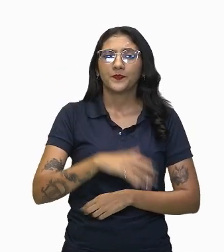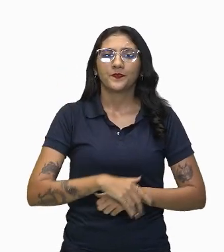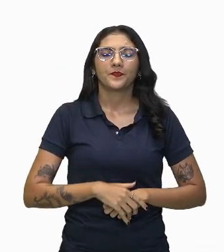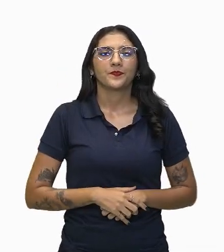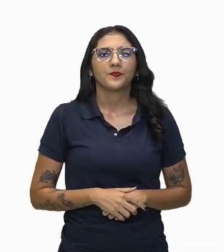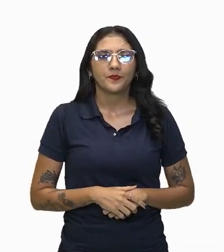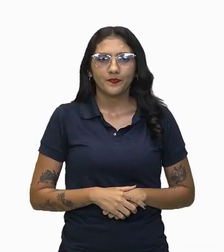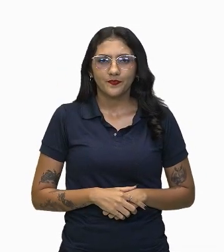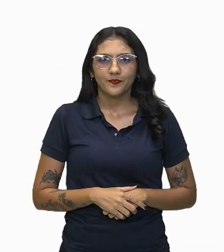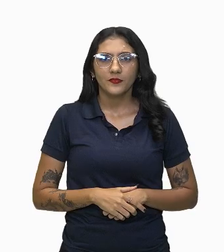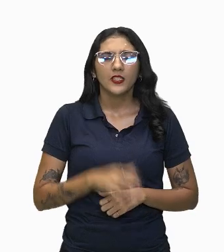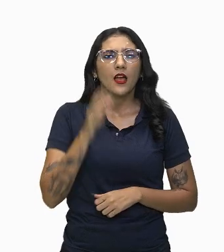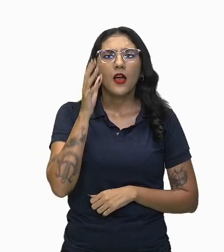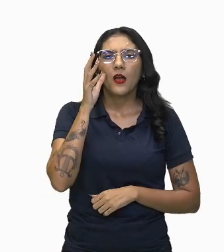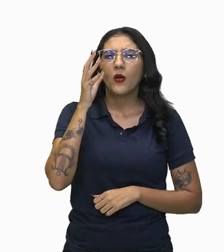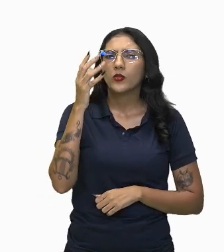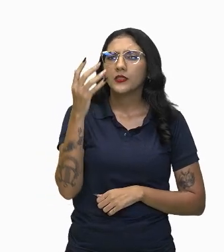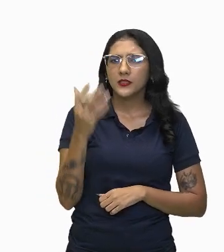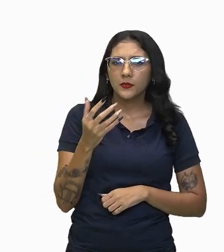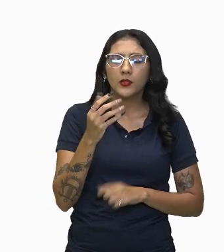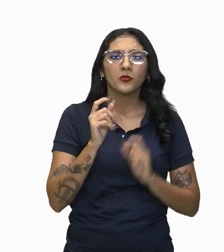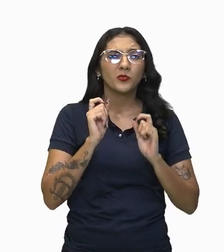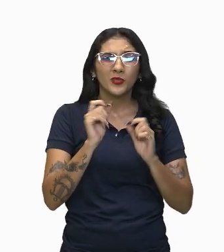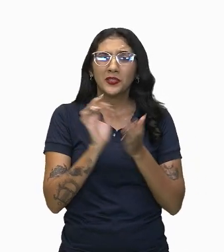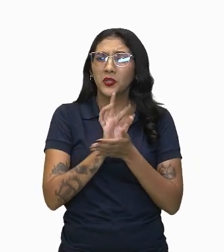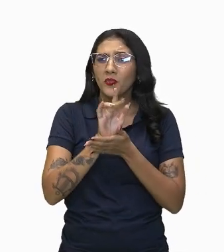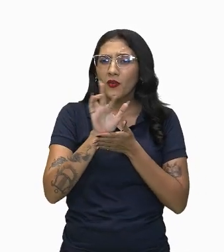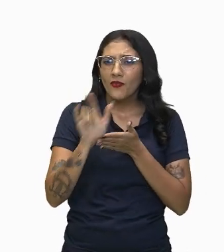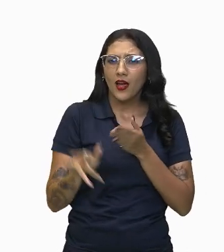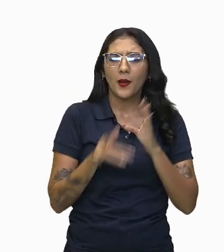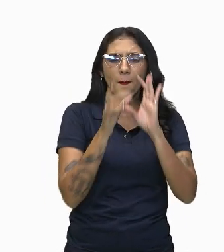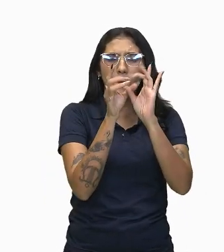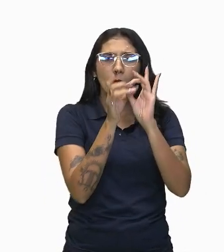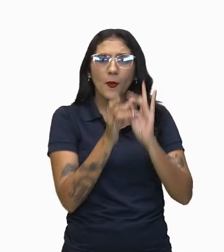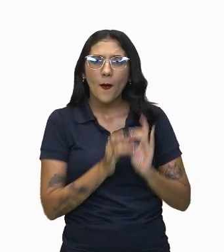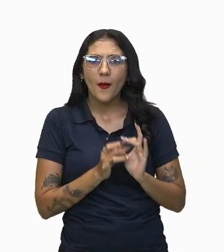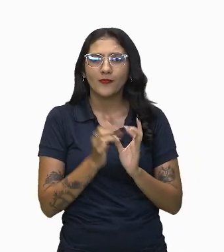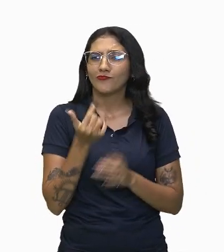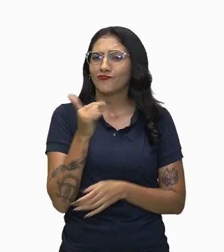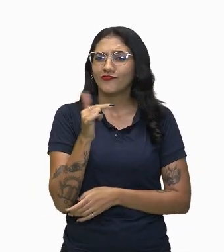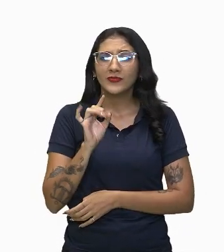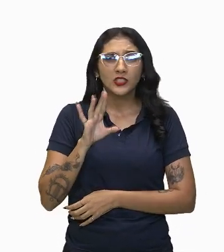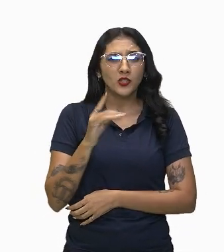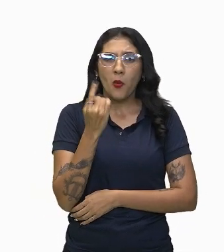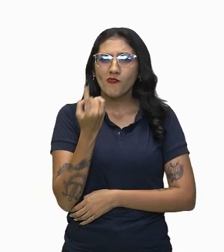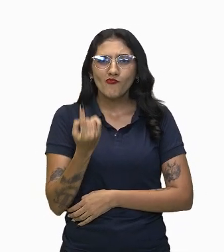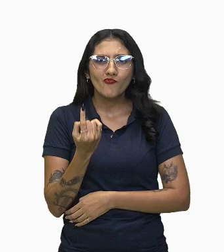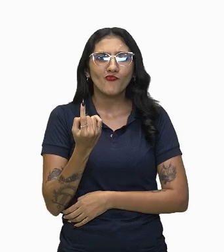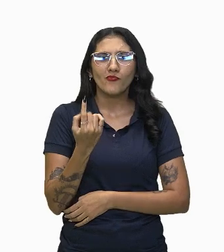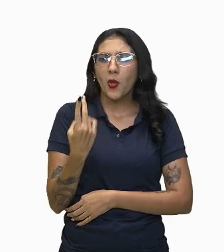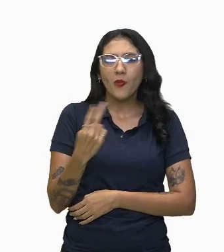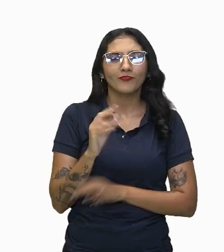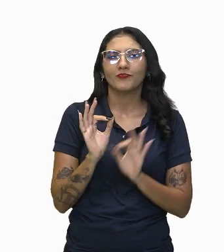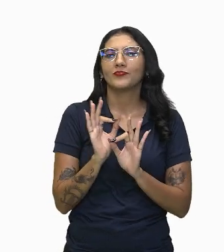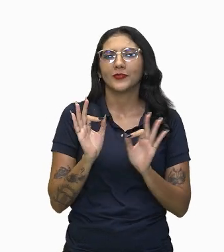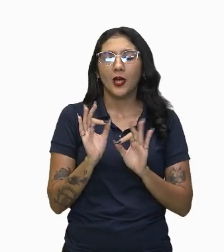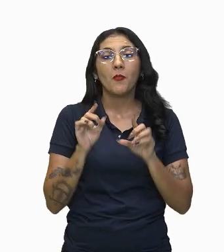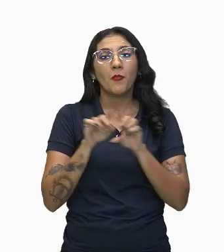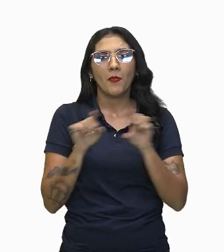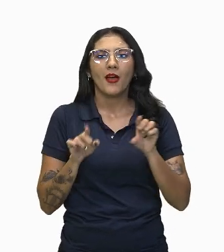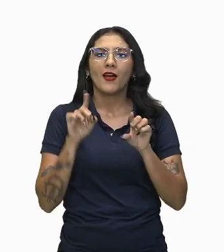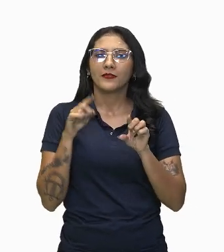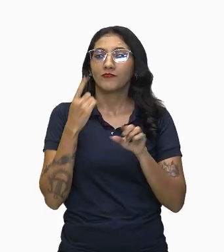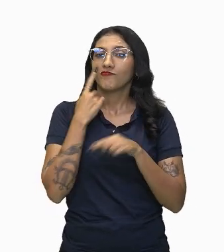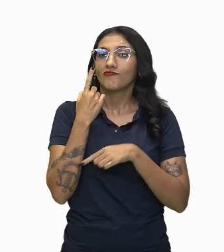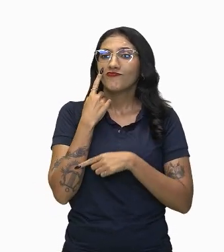causa da Grande Depressão um conjunto de fatores, certo? A gente não coloca apenas um item, mas nós temos aqui